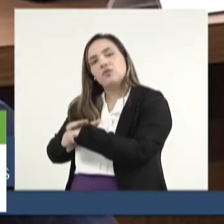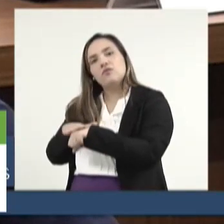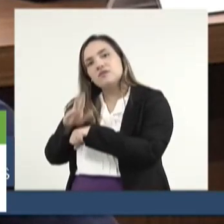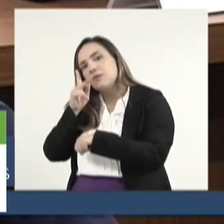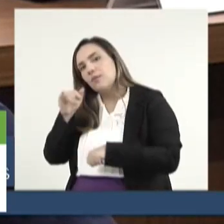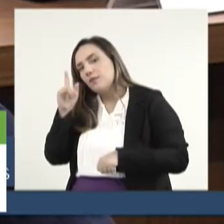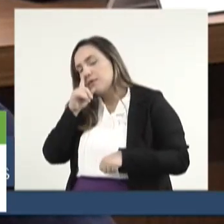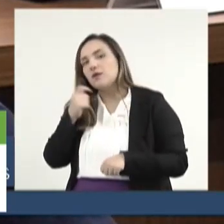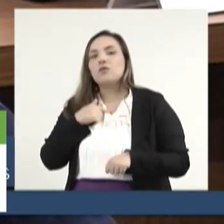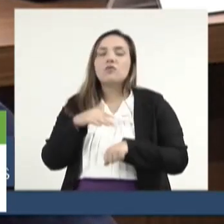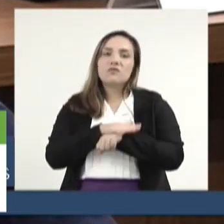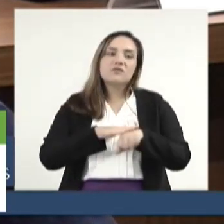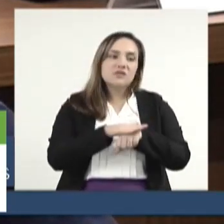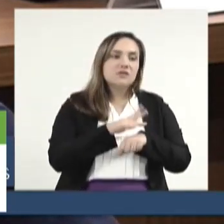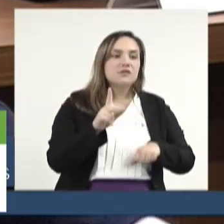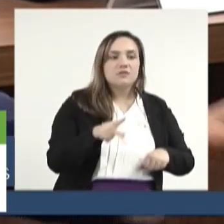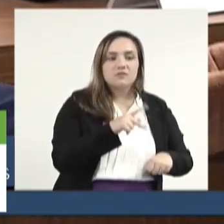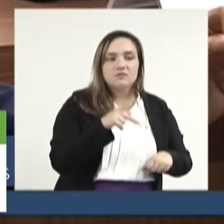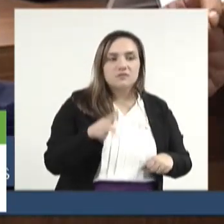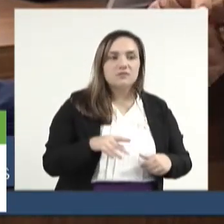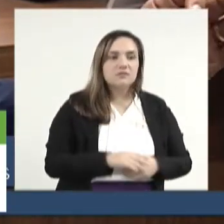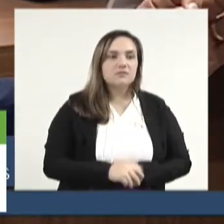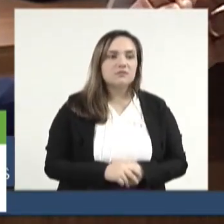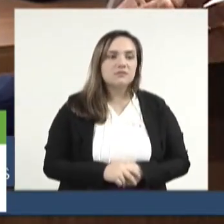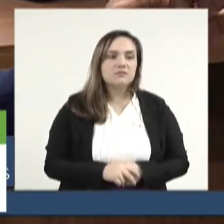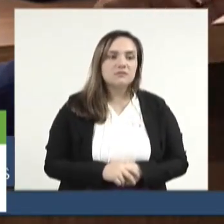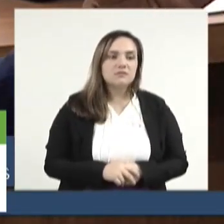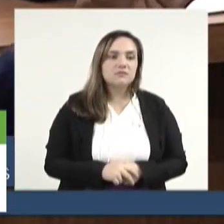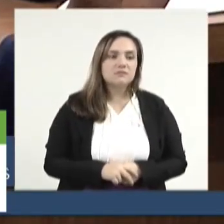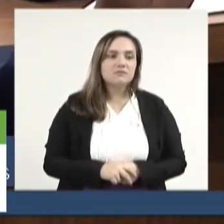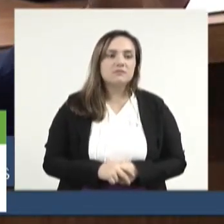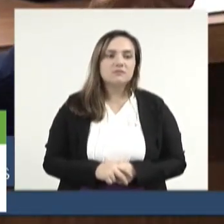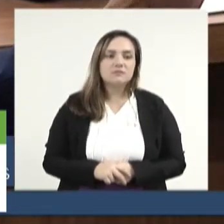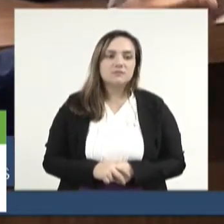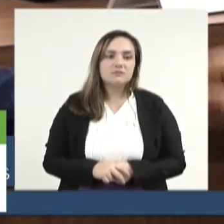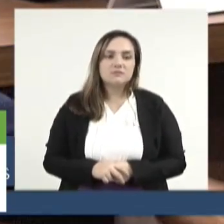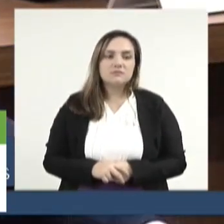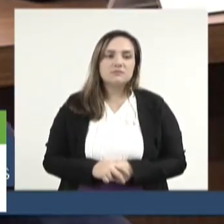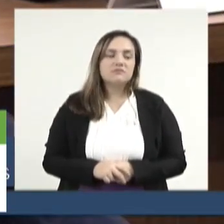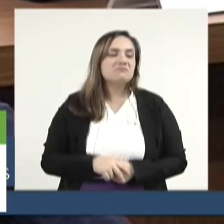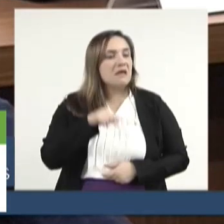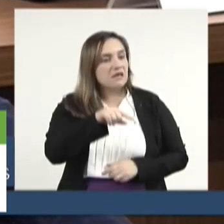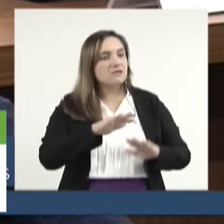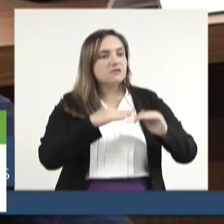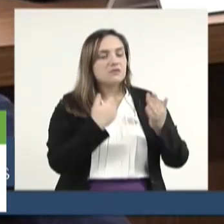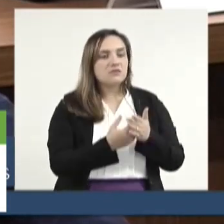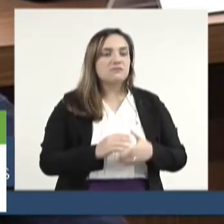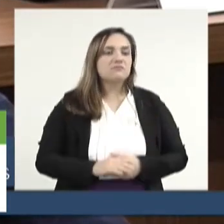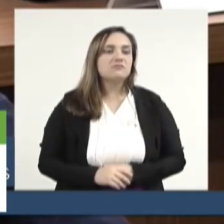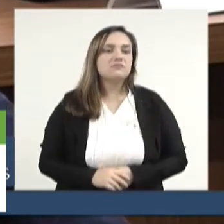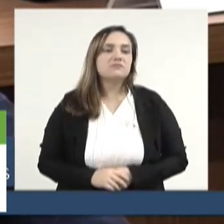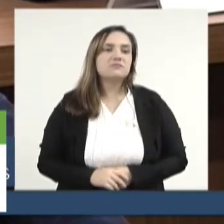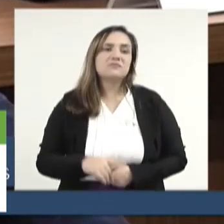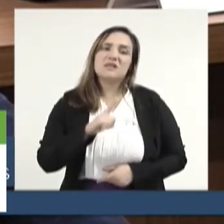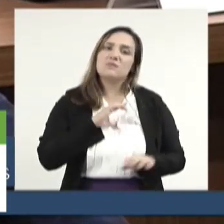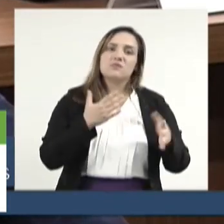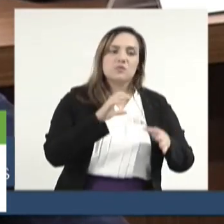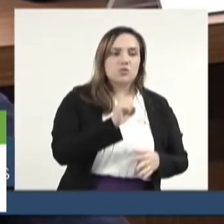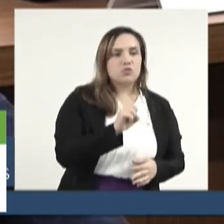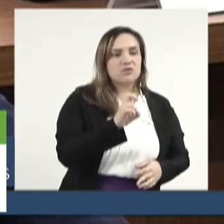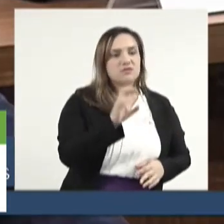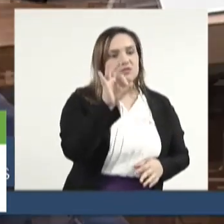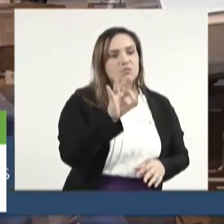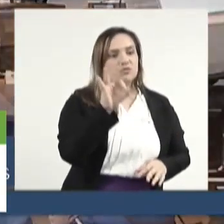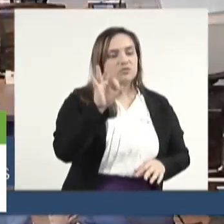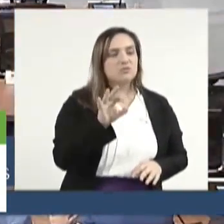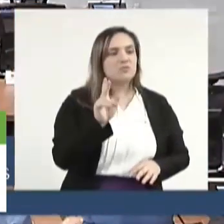Eu estive com todos os professores. Professora Gleice, nessa escola praticamente 85%